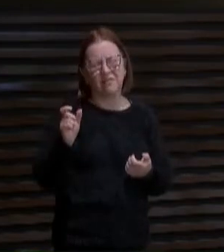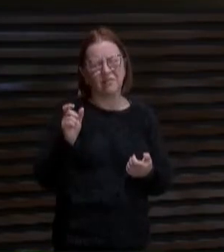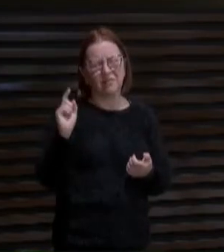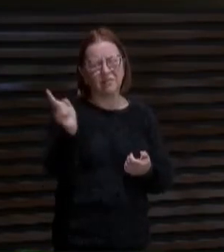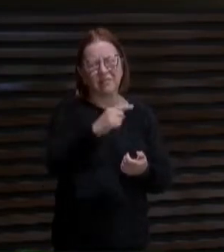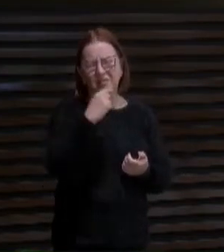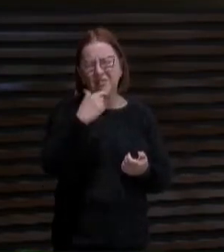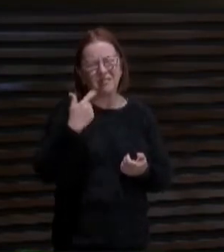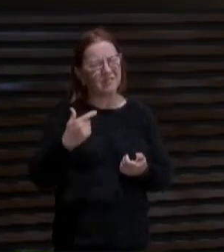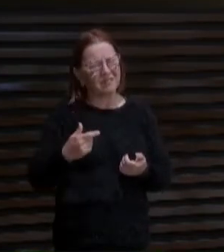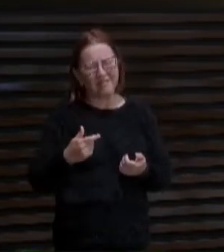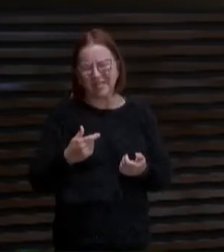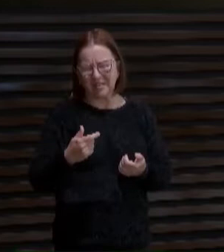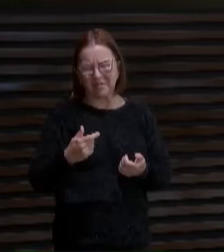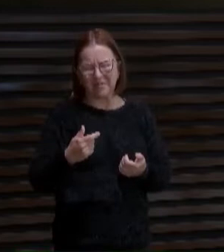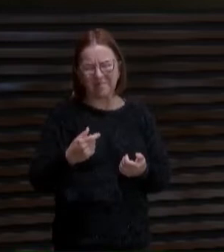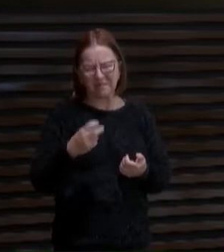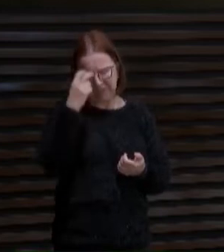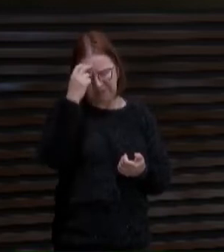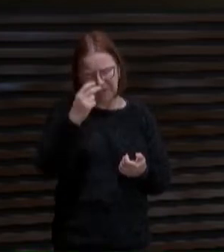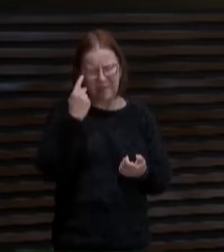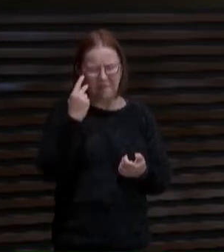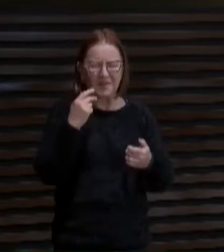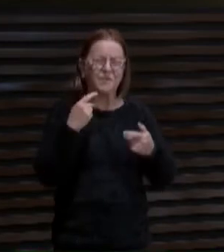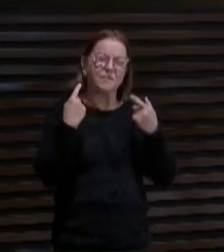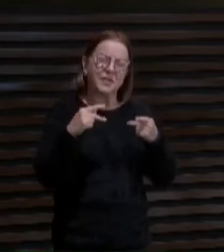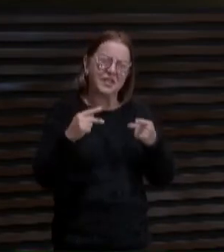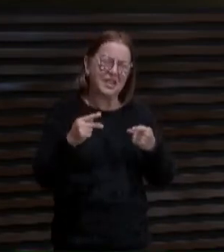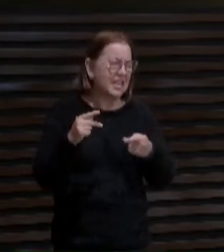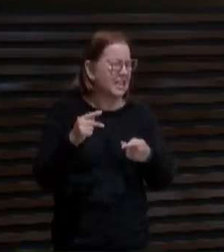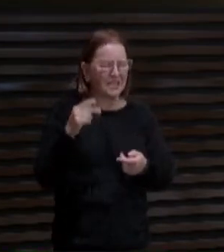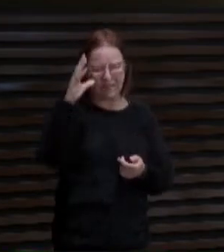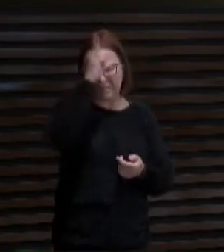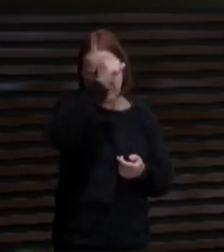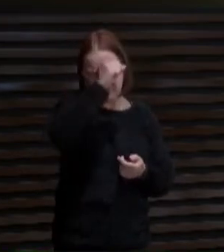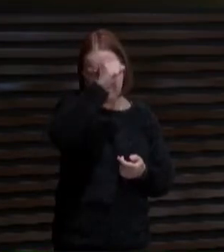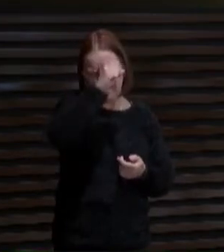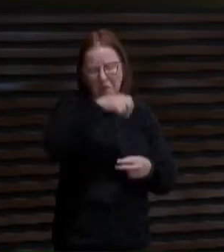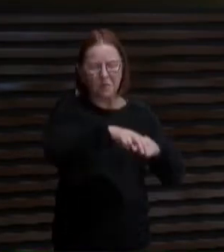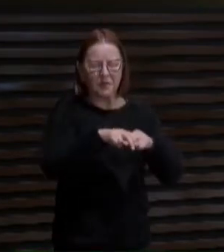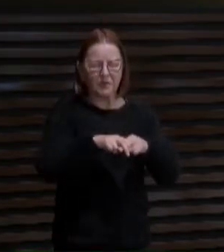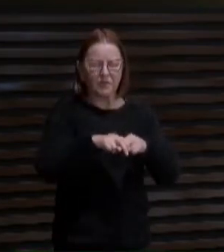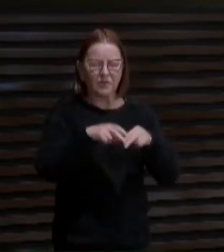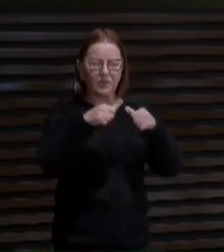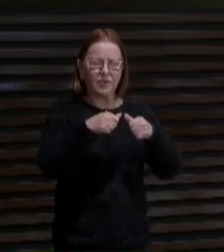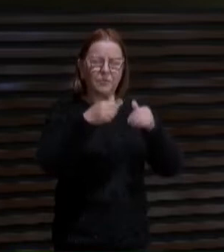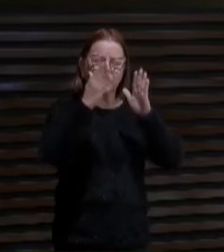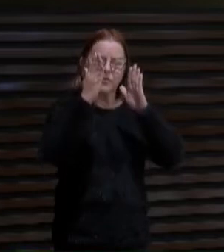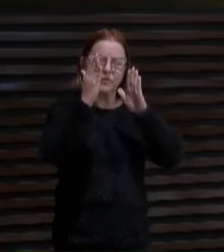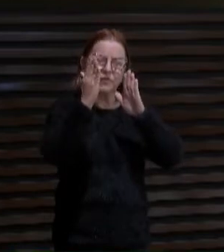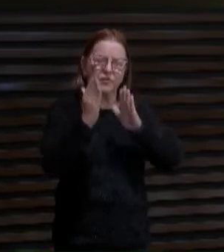transmiti-la e muito menos de compreendê-la Senhor por isso estamos diante do trono da tua graça